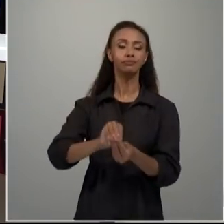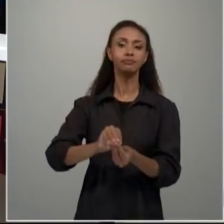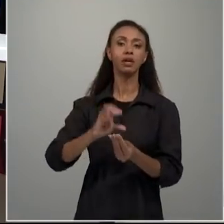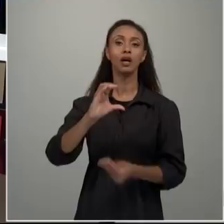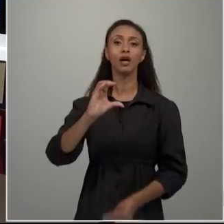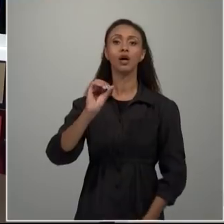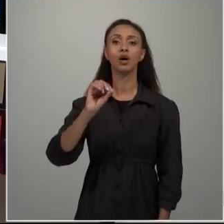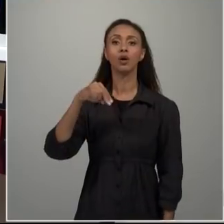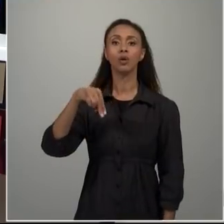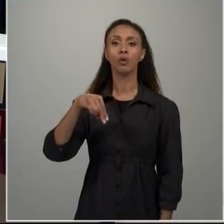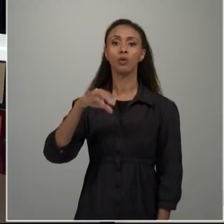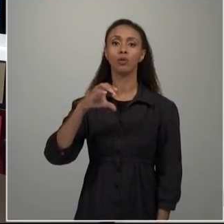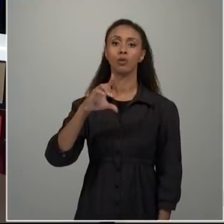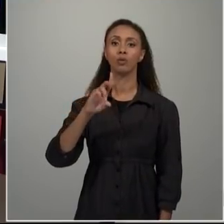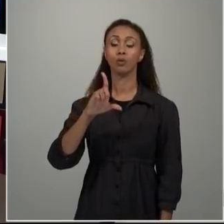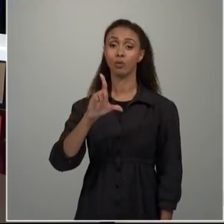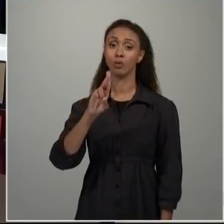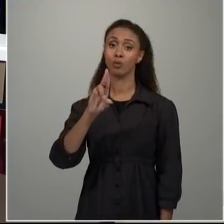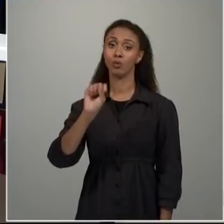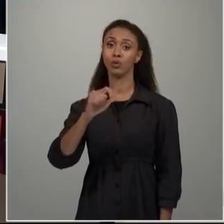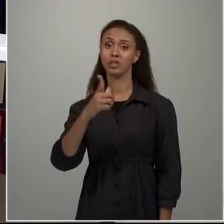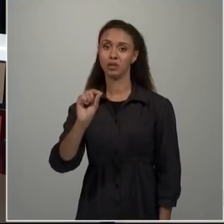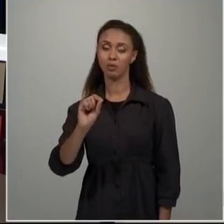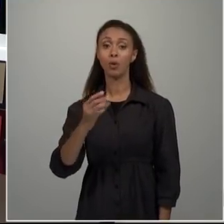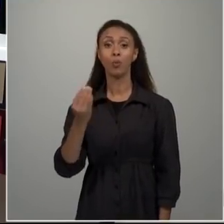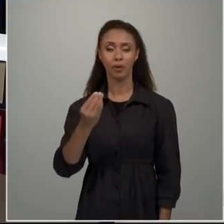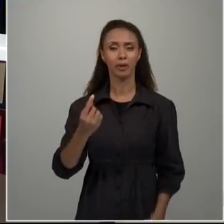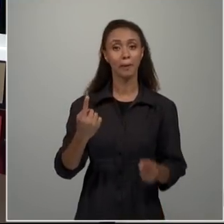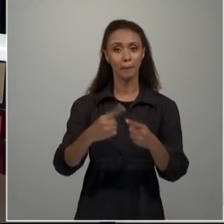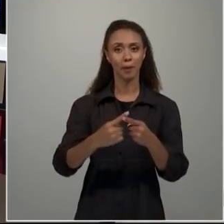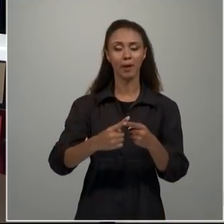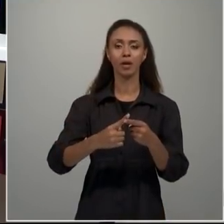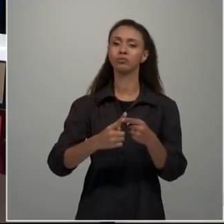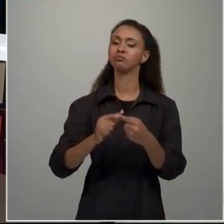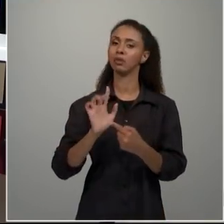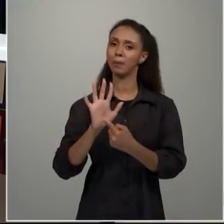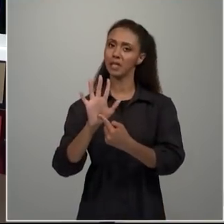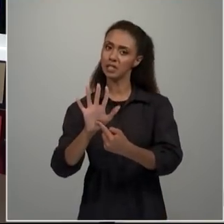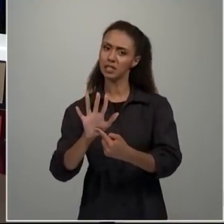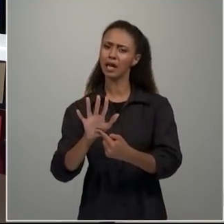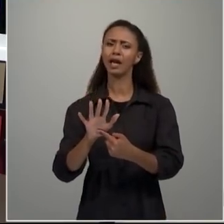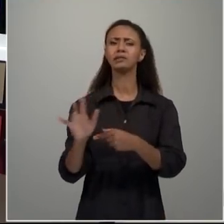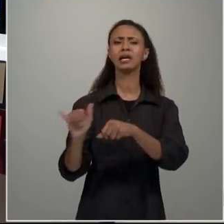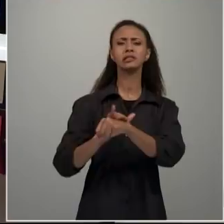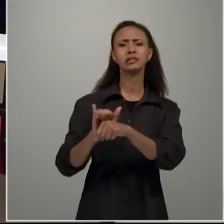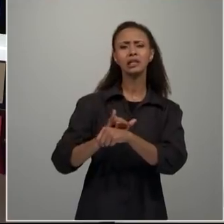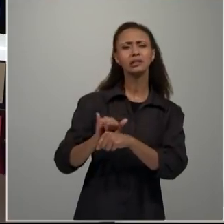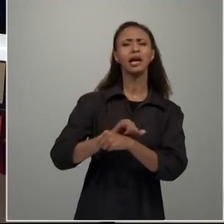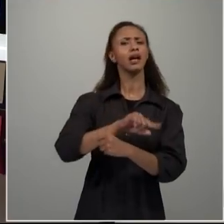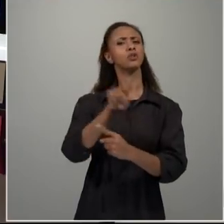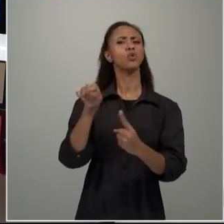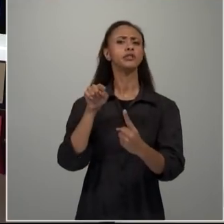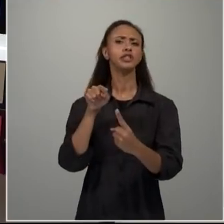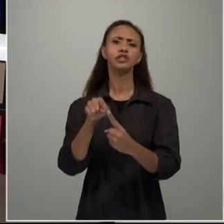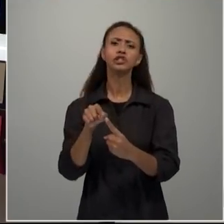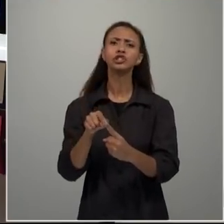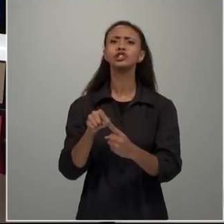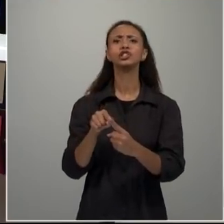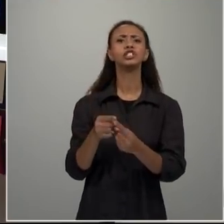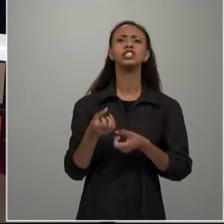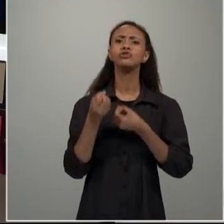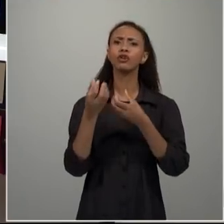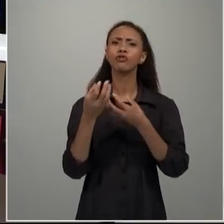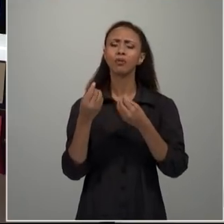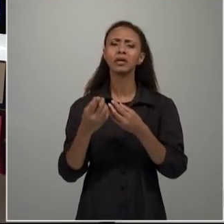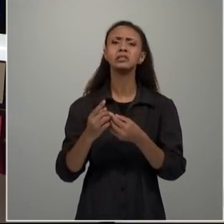você apresenta depois você vai traçar estratégias mostram como é que foram discutidos e analisados os dados vai para uma